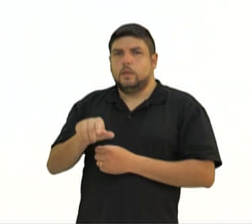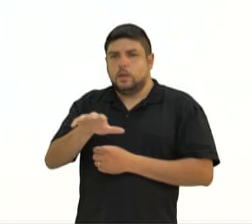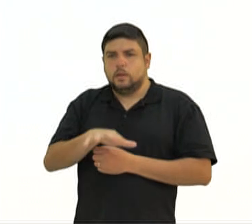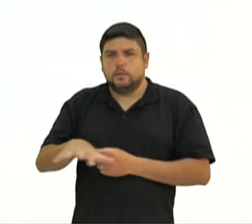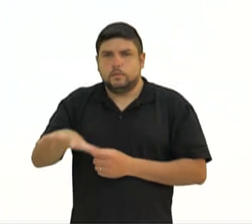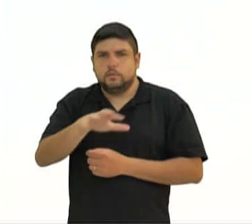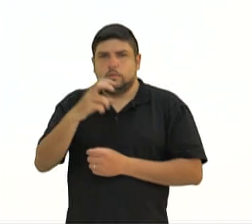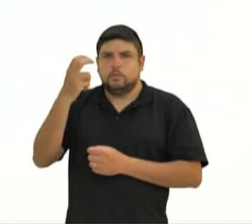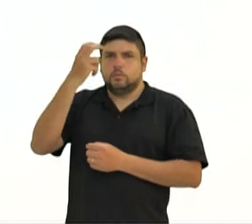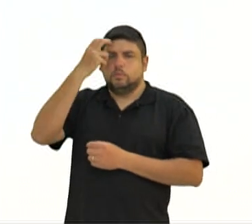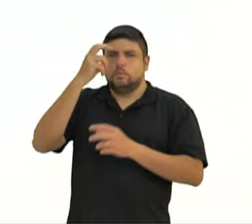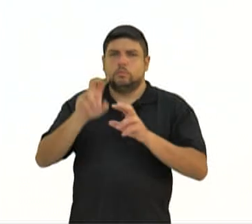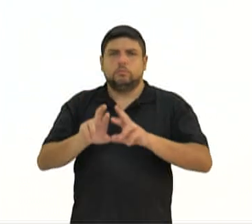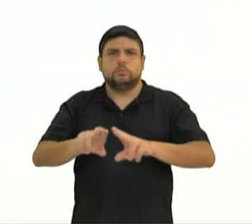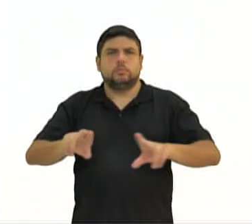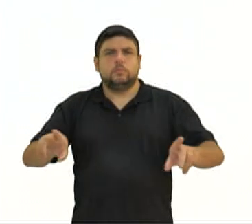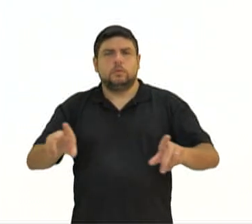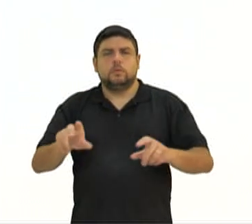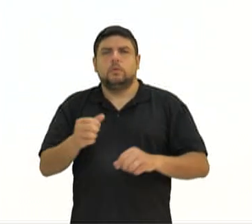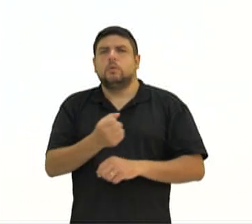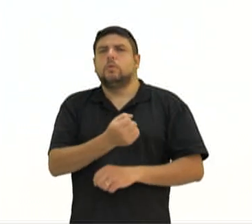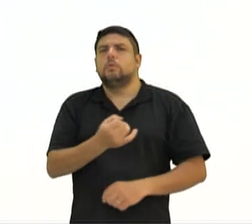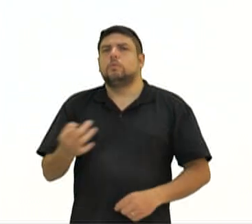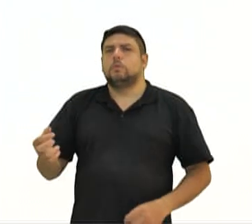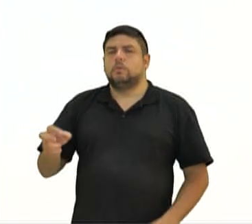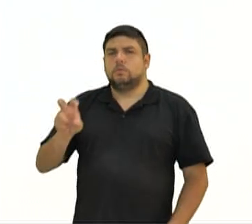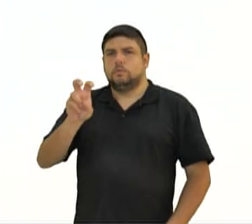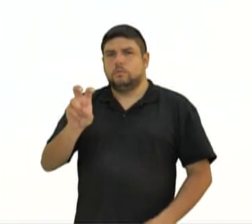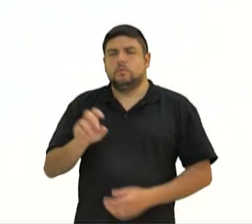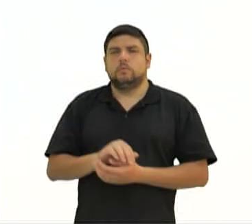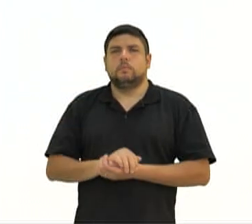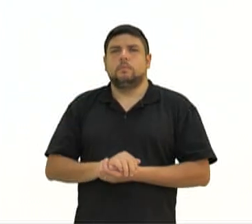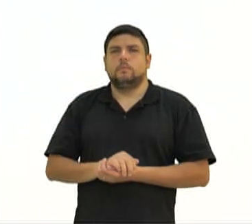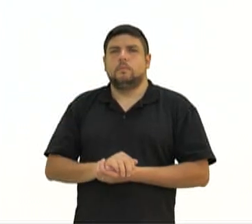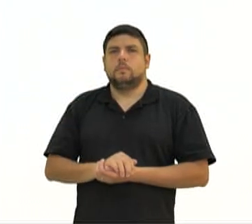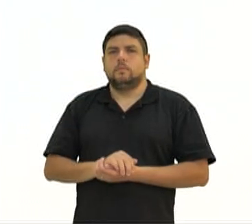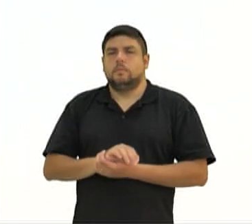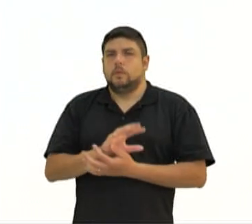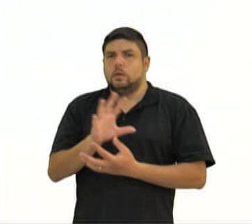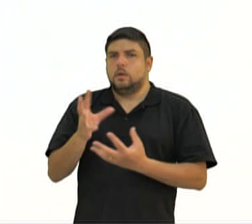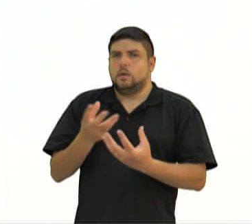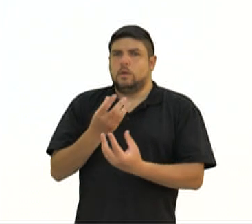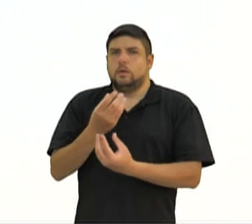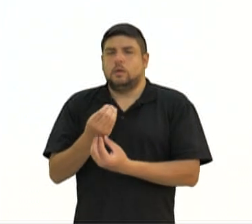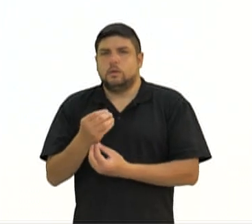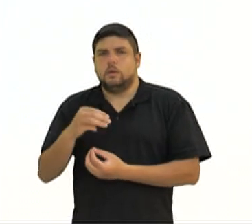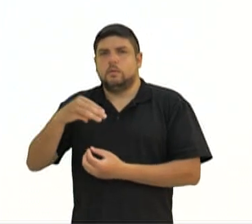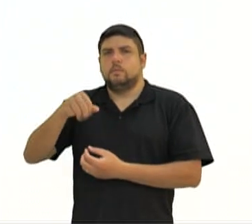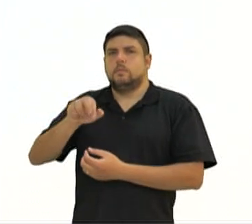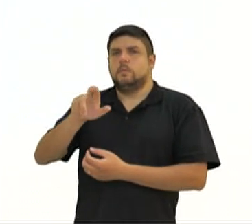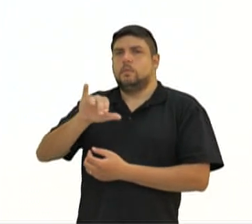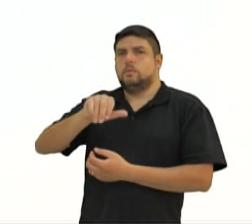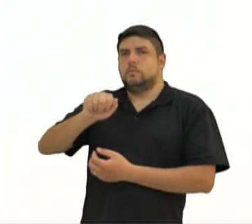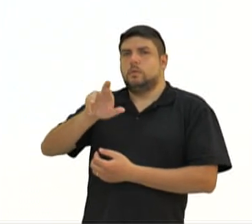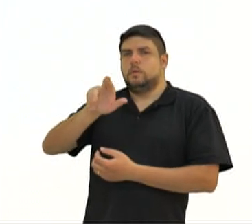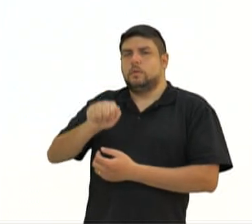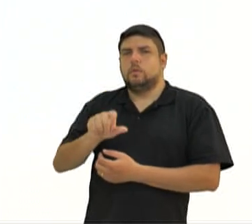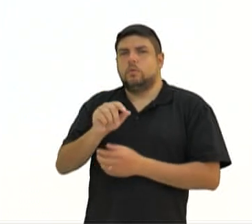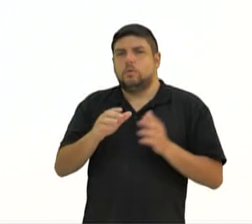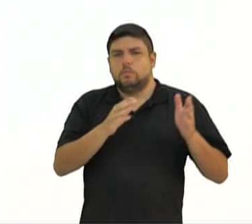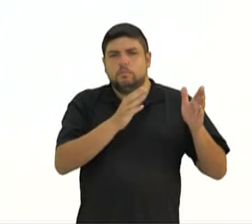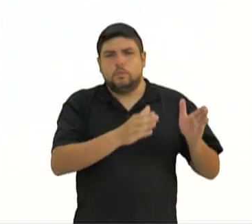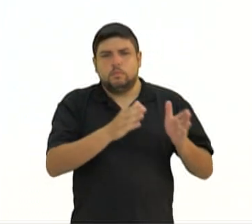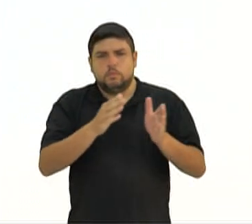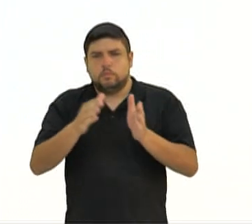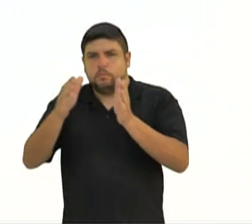sendo 5 no total. A arte marajoara ela é conhecida como a fase quarta, tá? Por quê? 1,